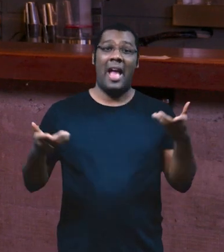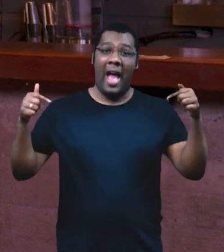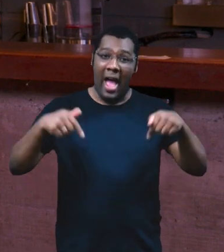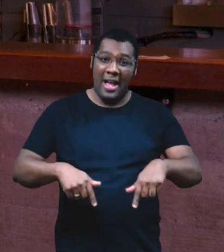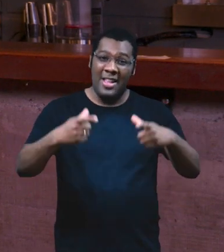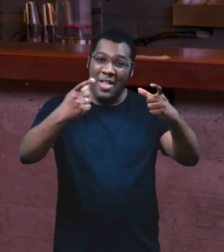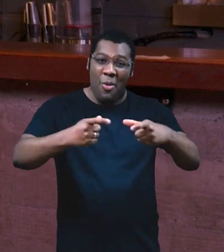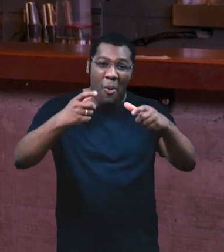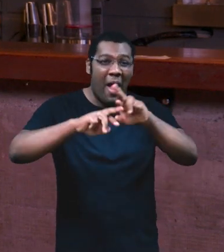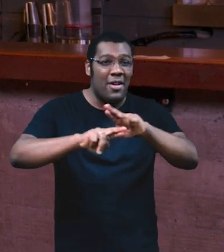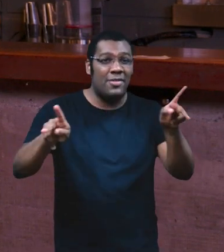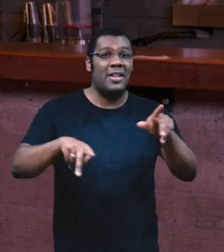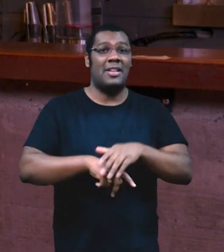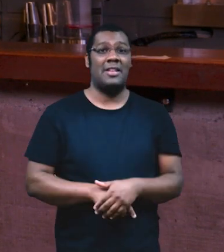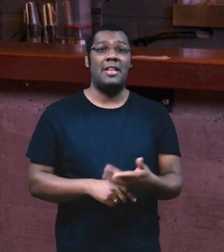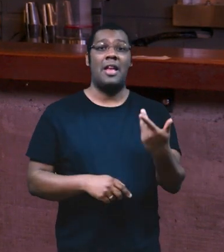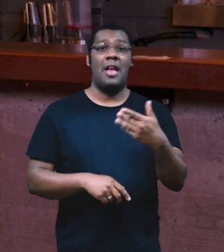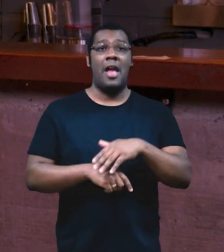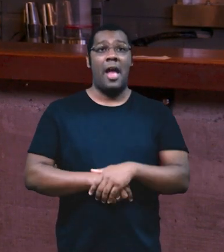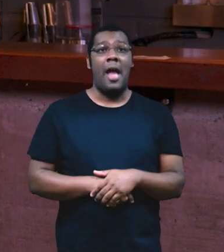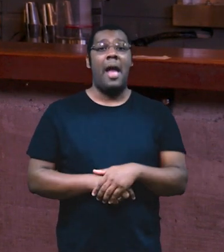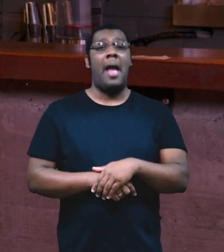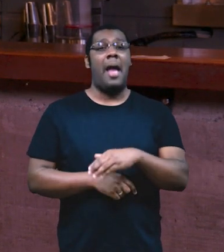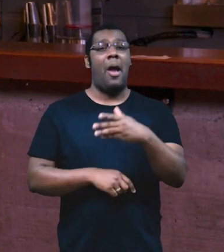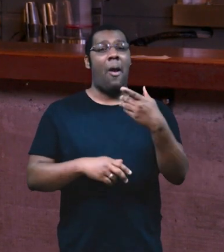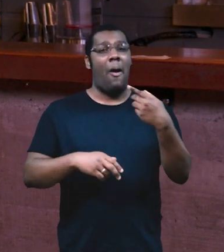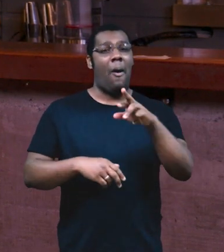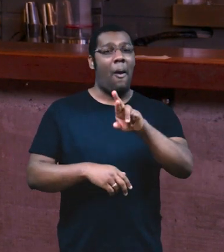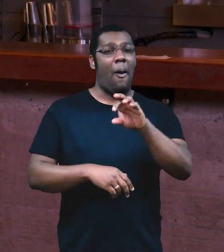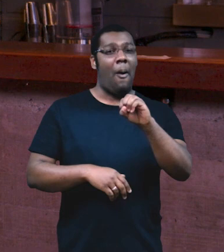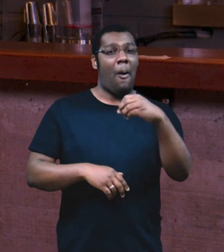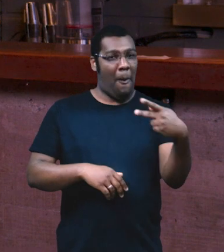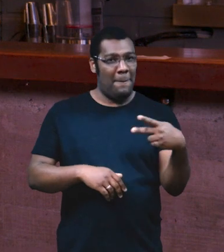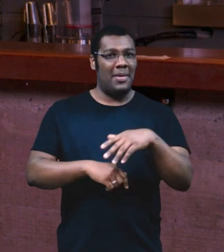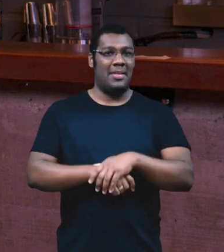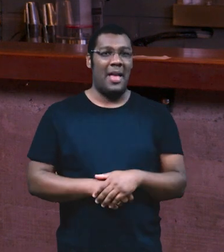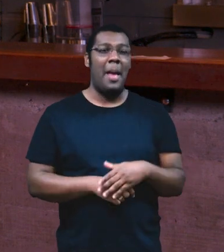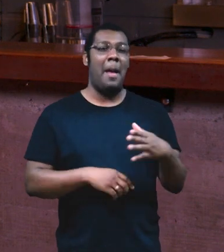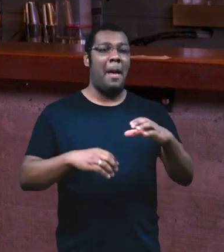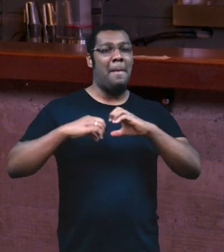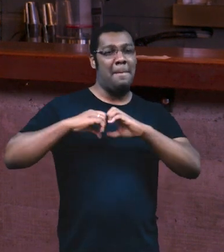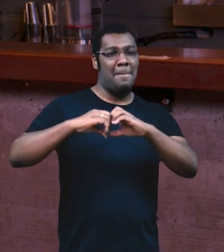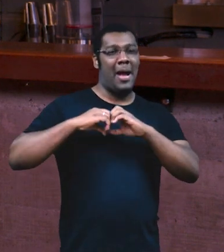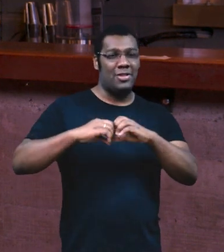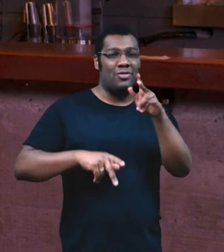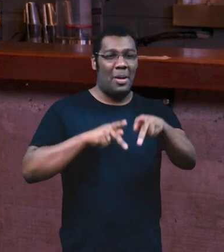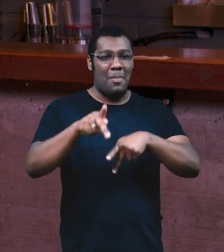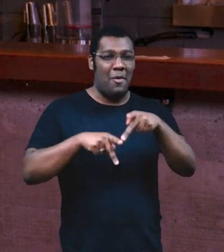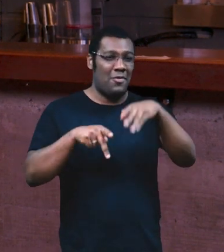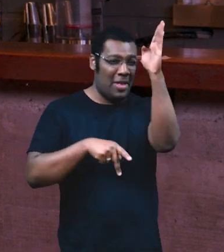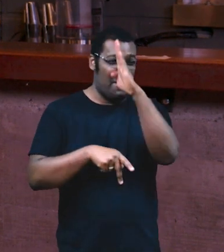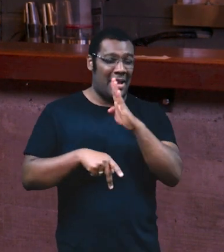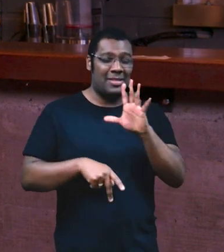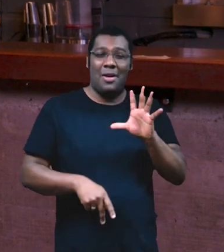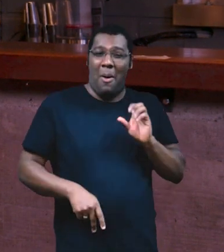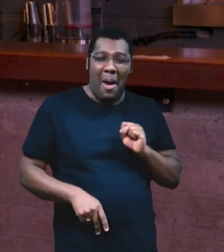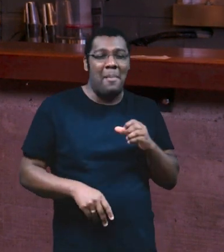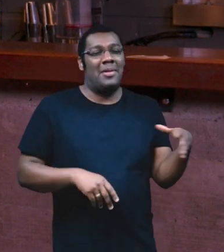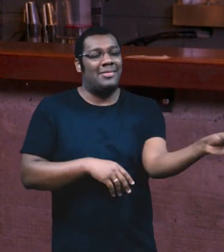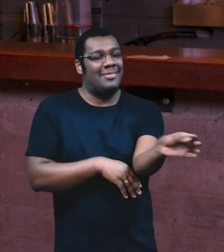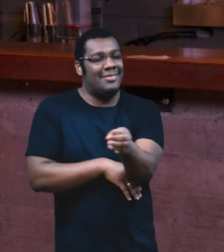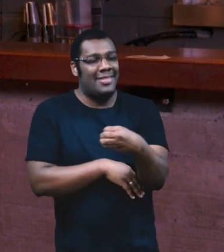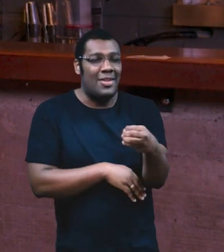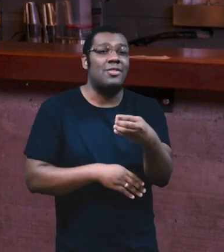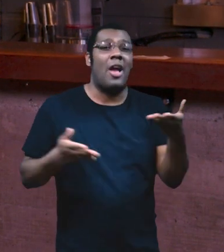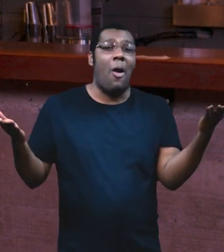diferente, aqui na Hope Capital Beer, para falar sobre uma verdadeira paixão nacional, a cerveja. No programa de